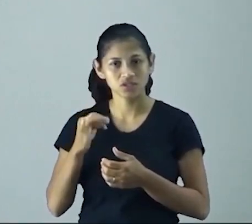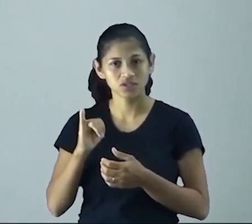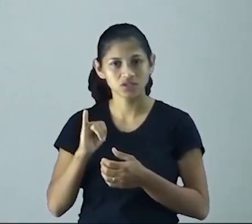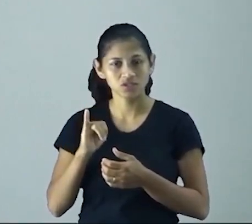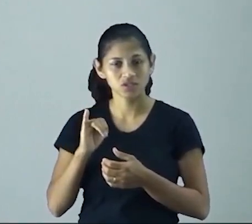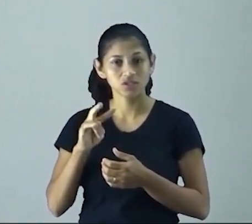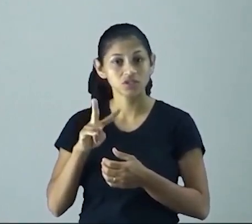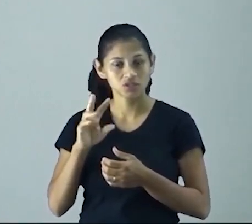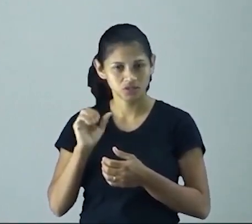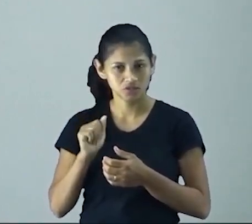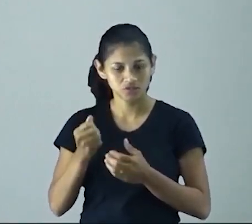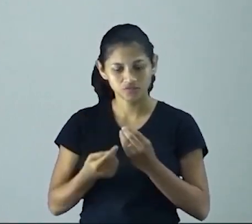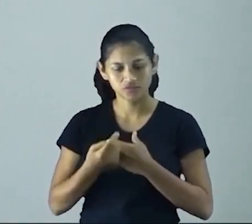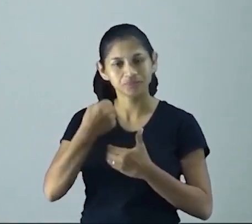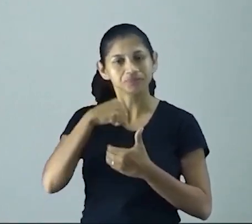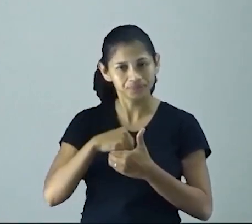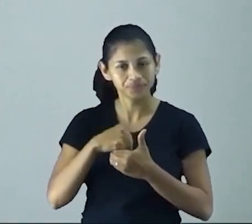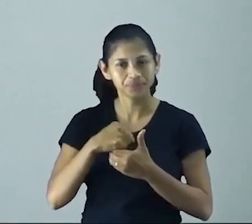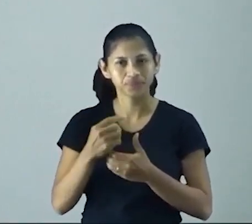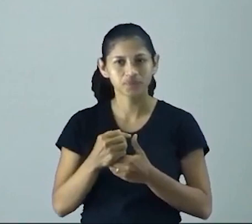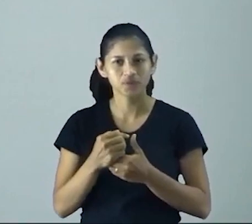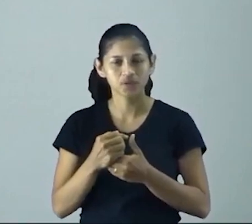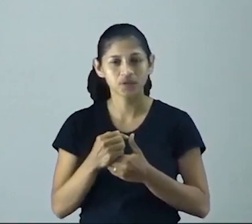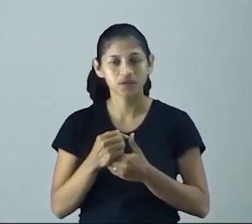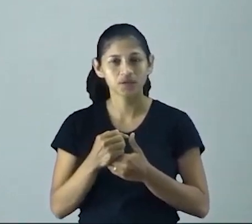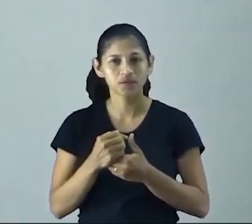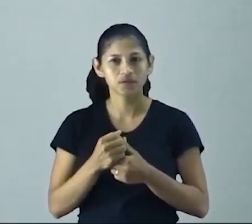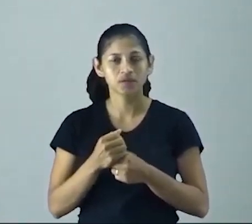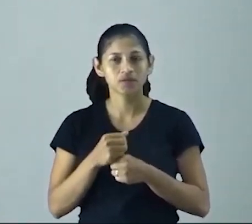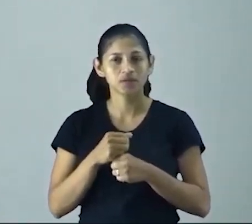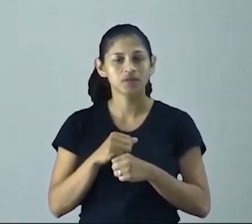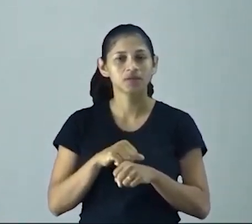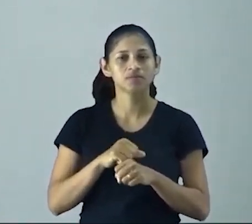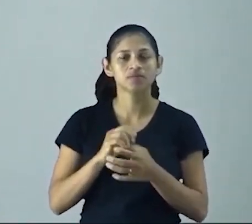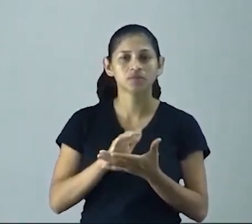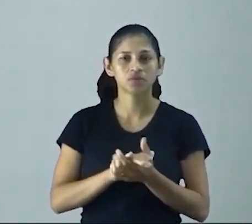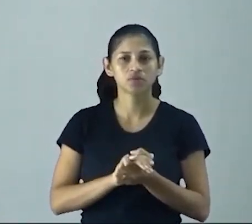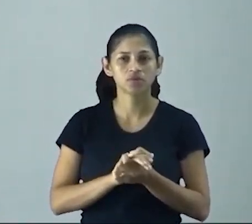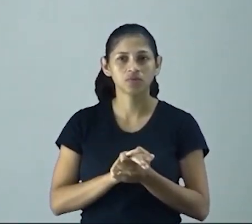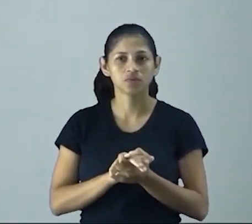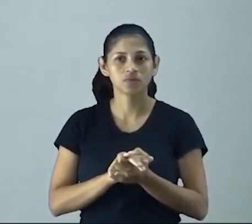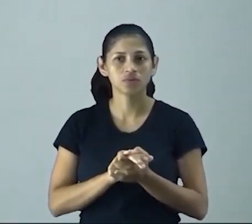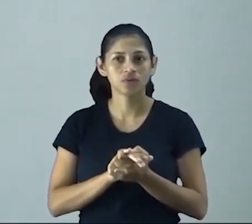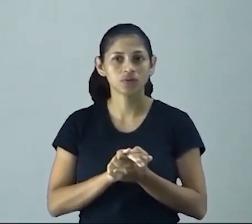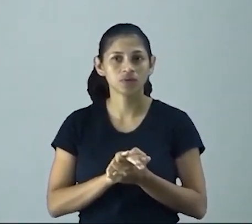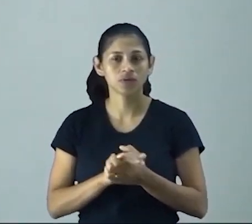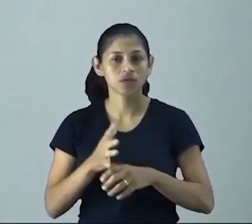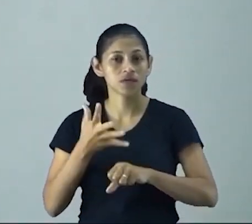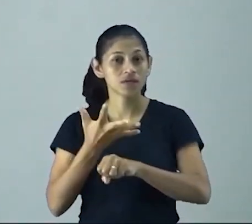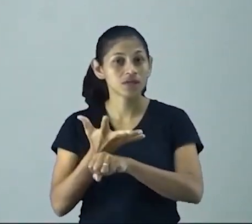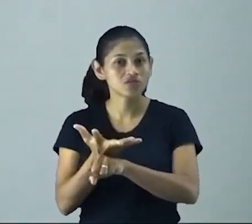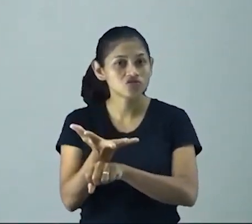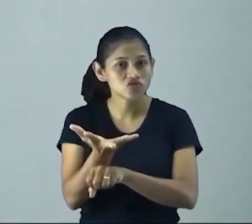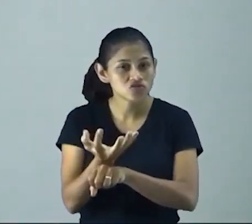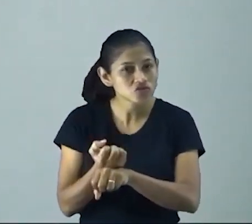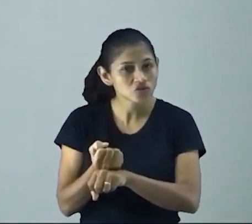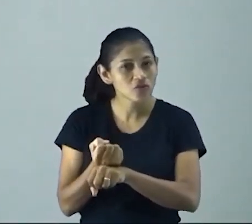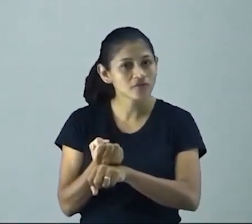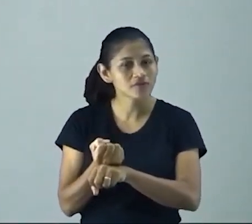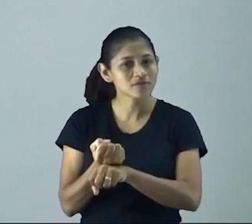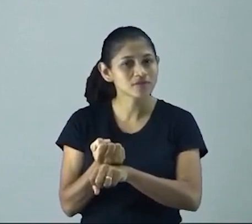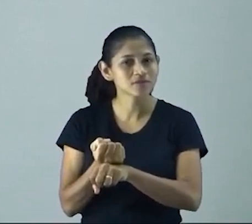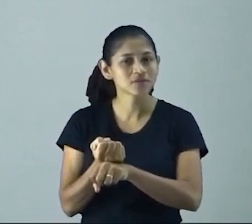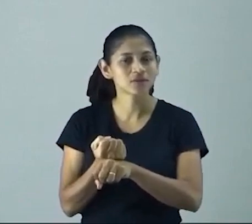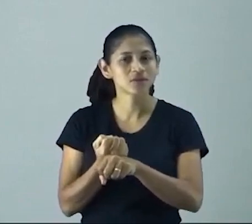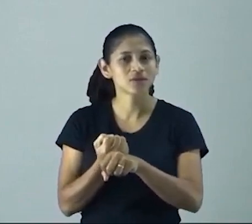ela quer te convencer, né, que aquilo ali que ela está descrevendo é importante. Você tem que